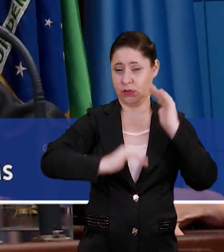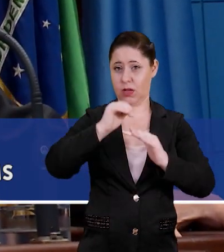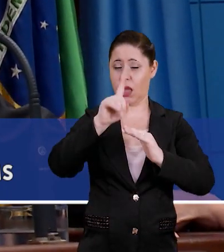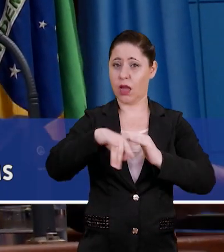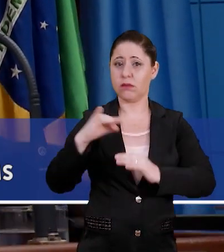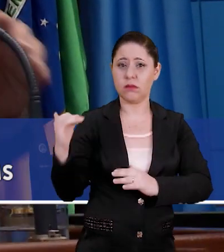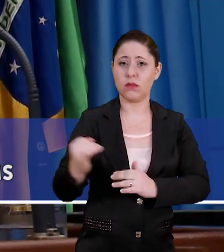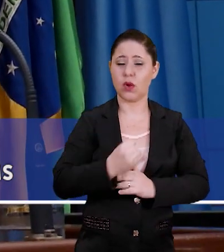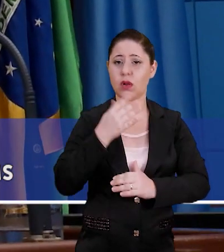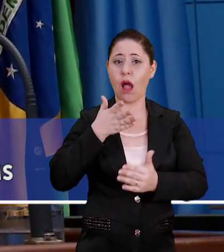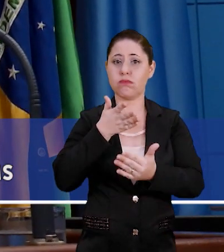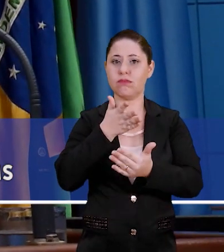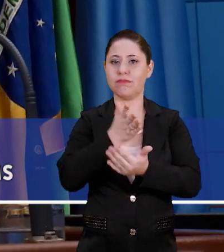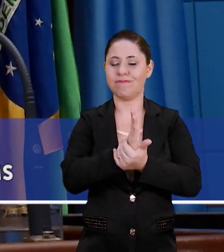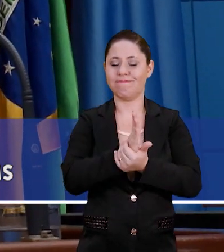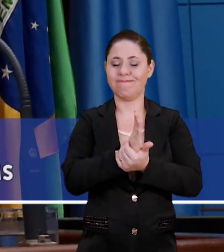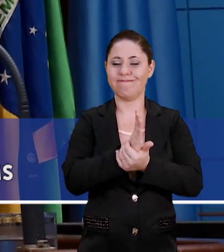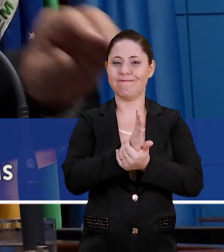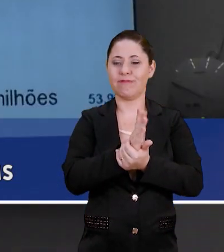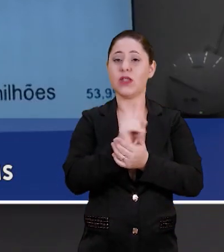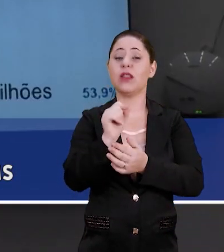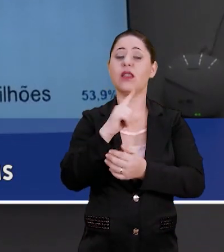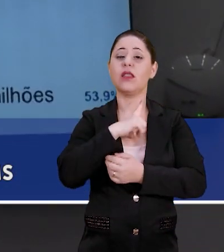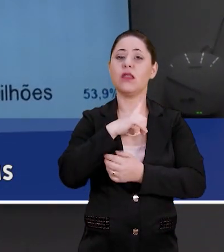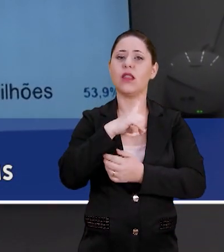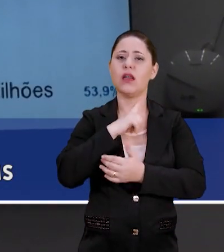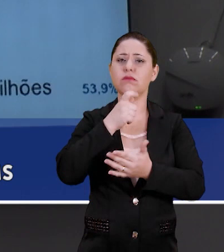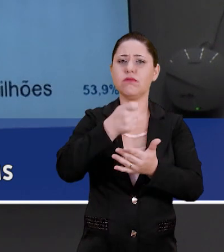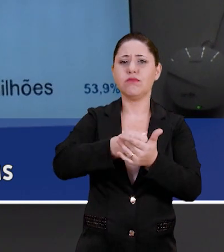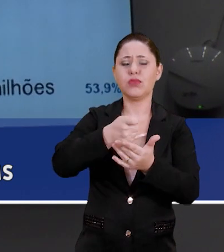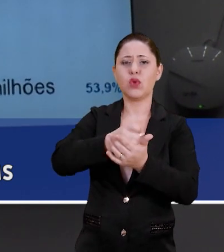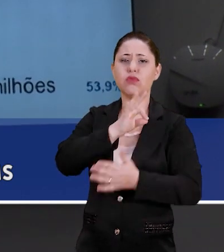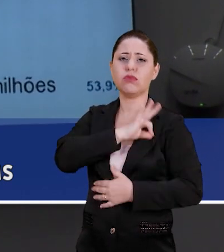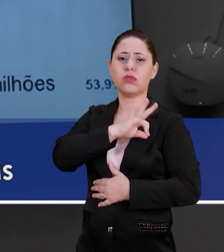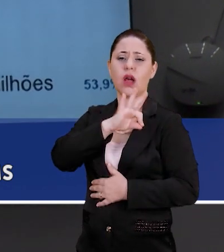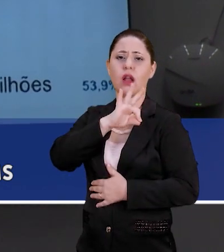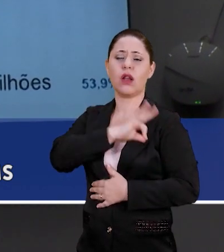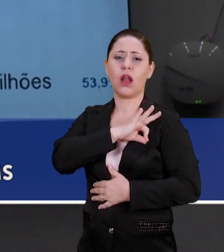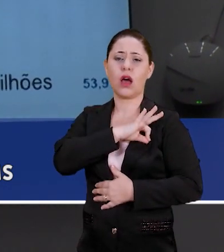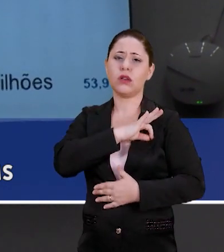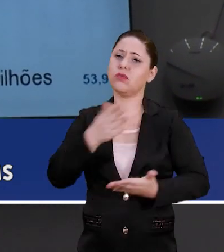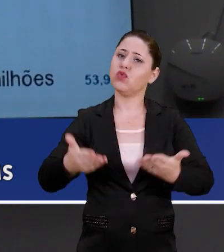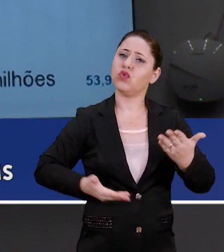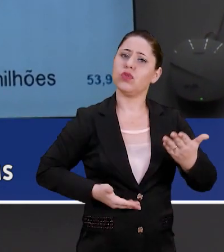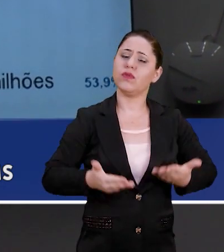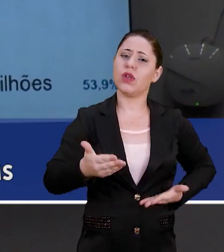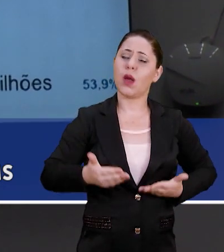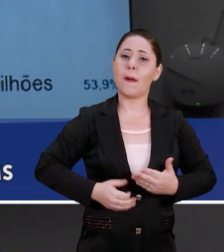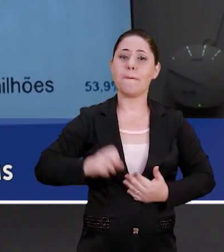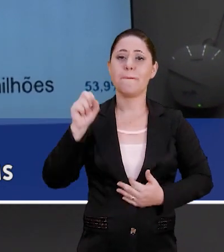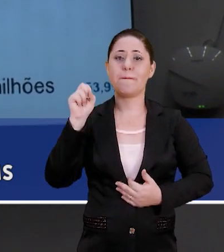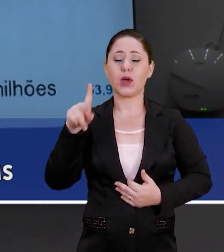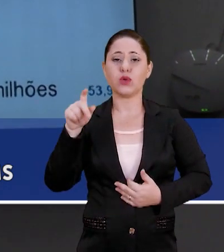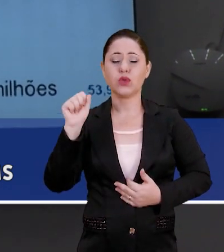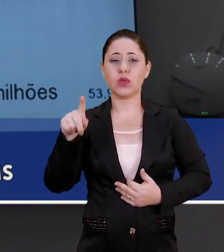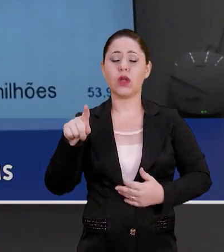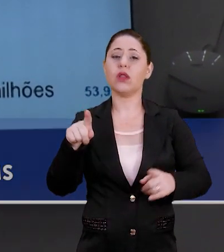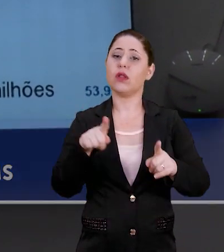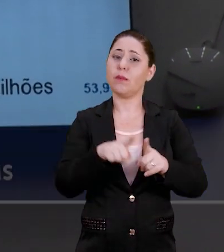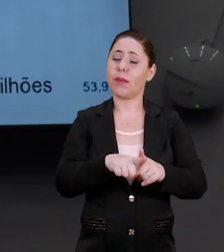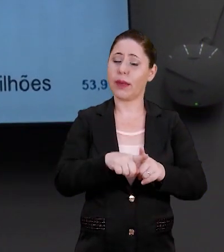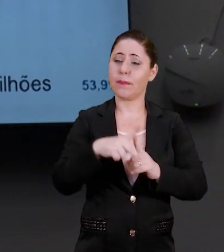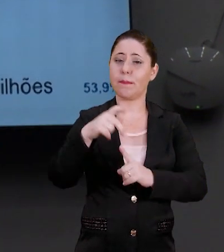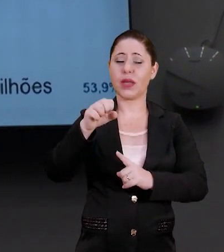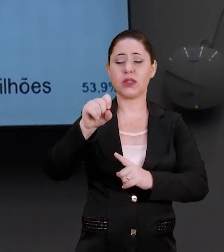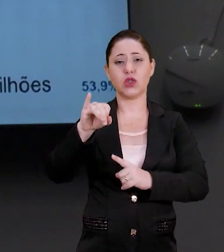especialista, é fundamental a aprovação da matéria para garantir o pagamento dos salários dos servidores, dos aposentados e